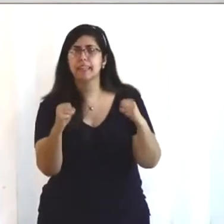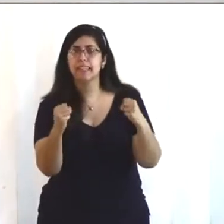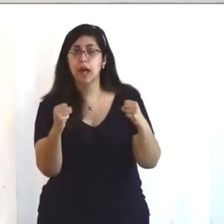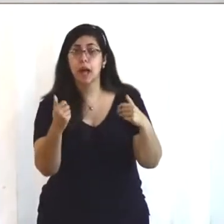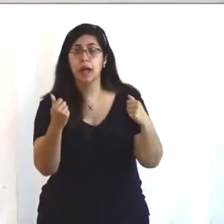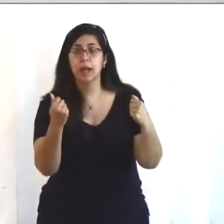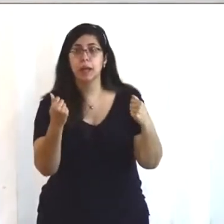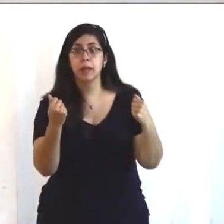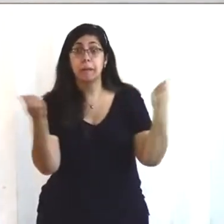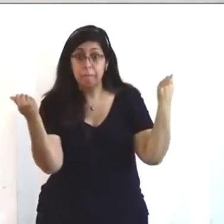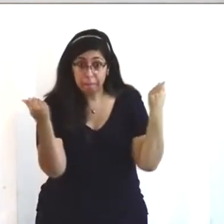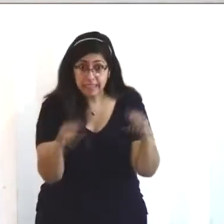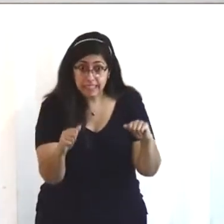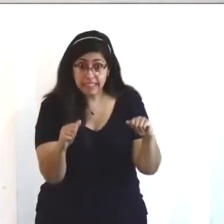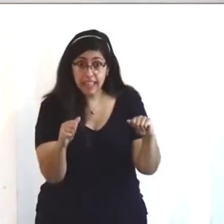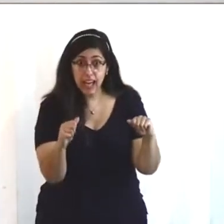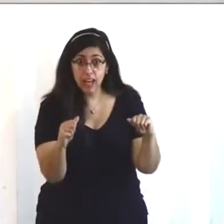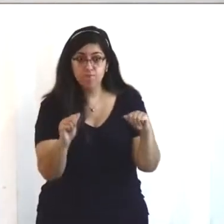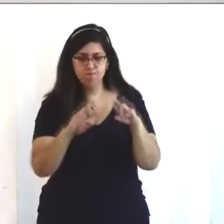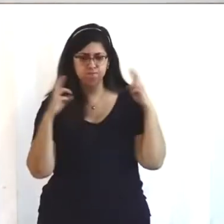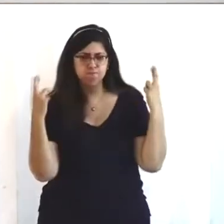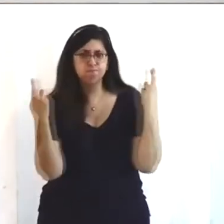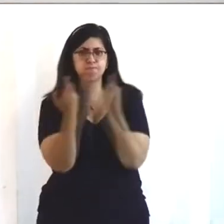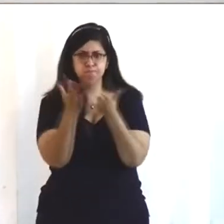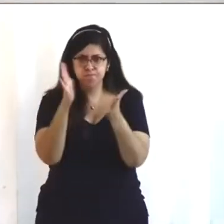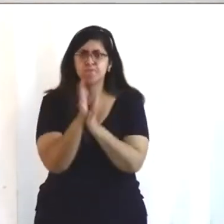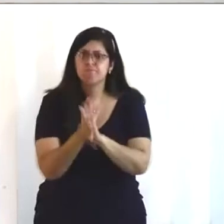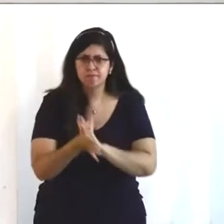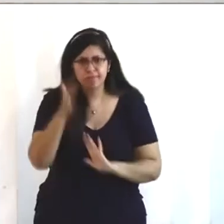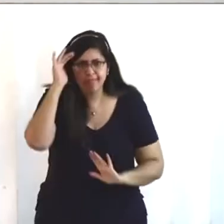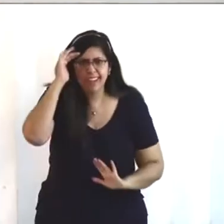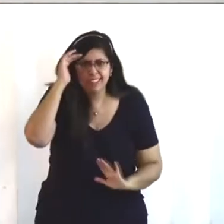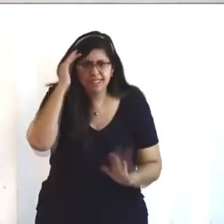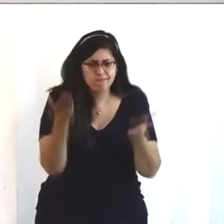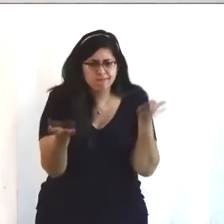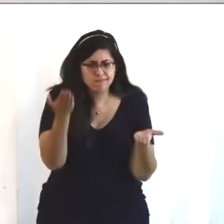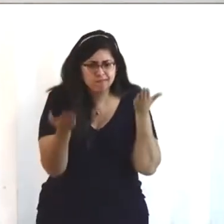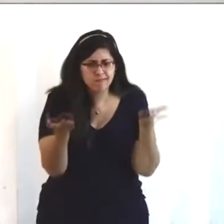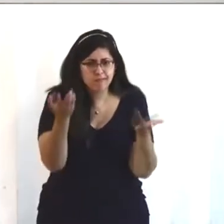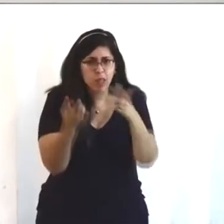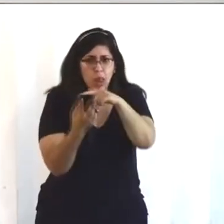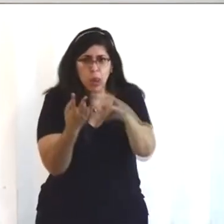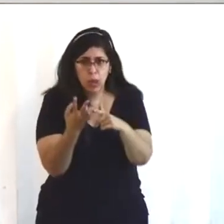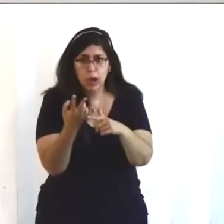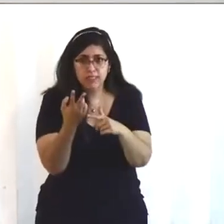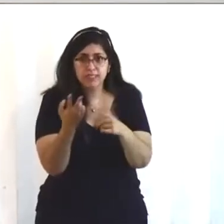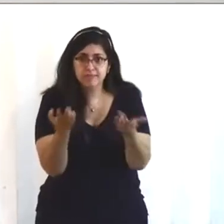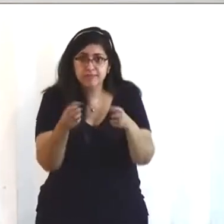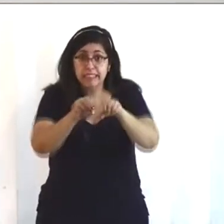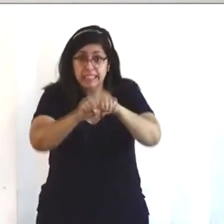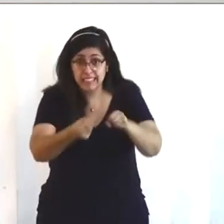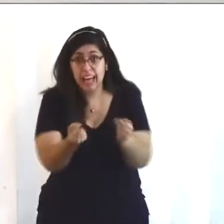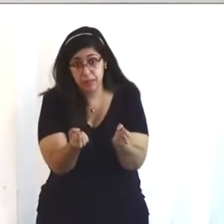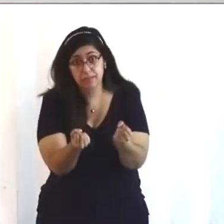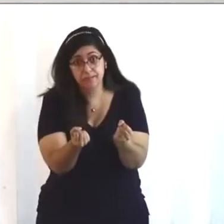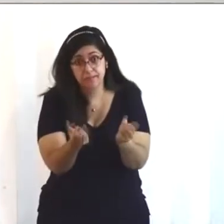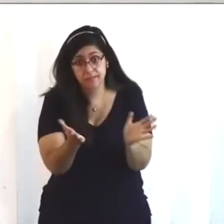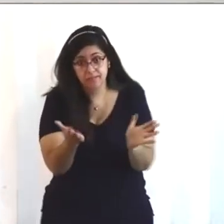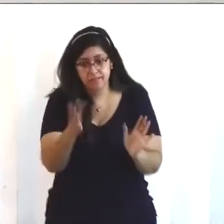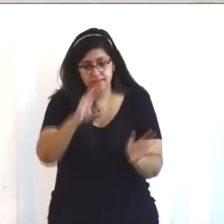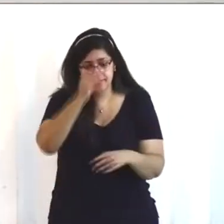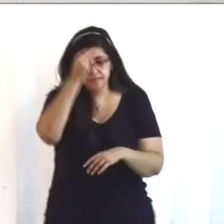Satanás, o reino de Satanás. E então, do versículo 28 para frente, ele começa a expressar o